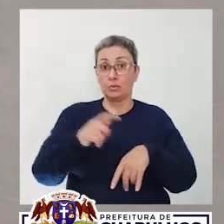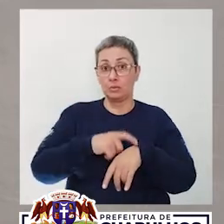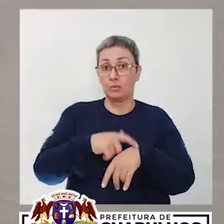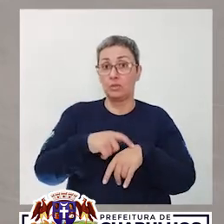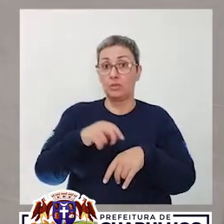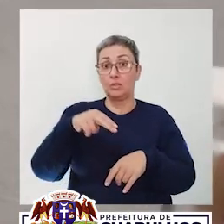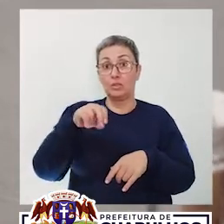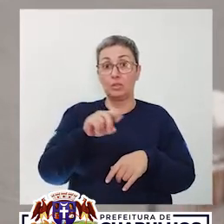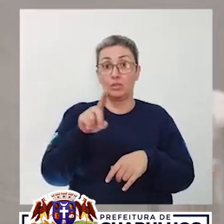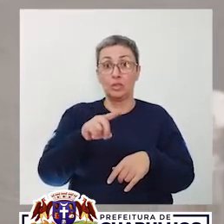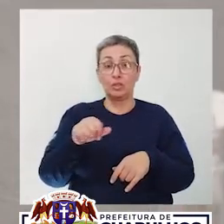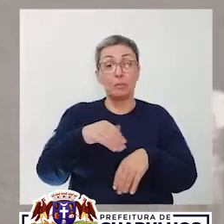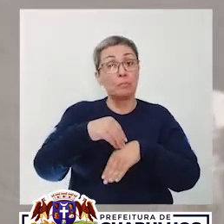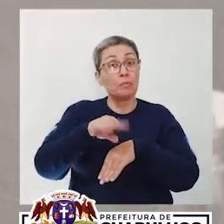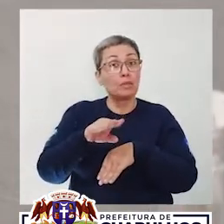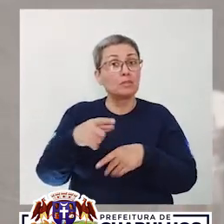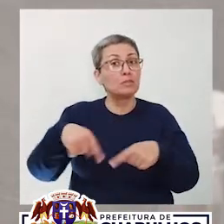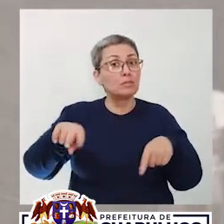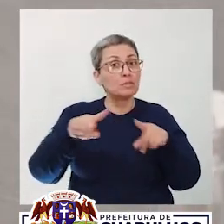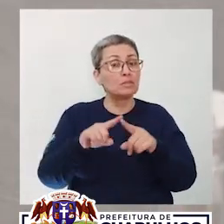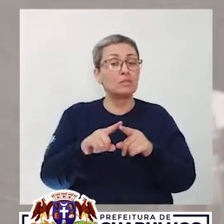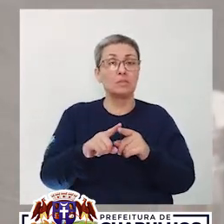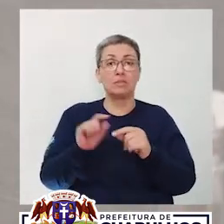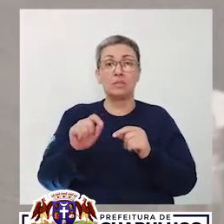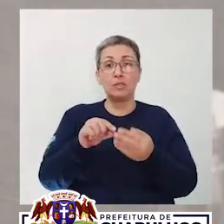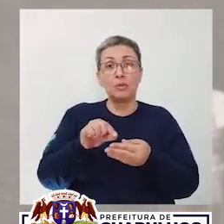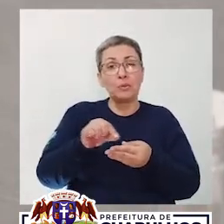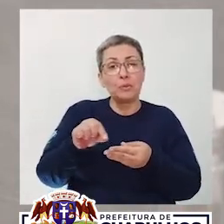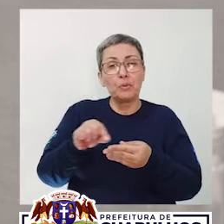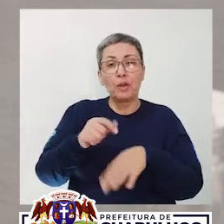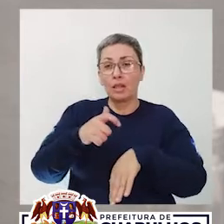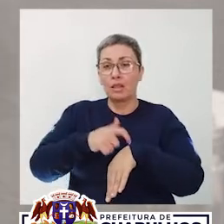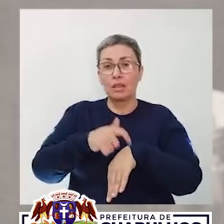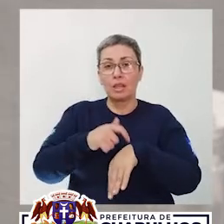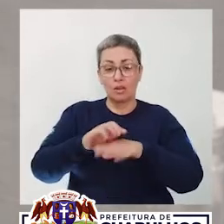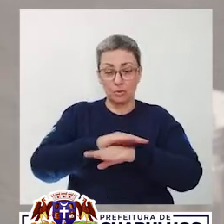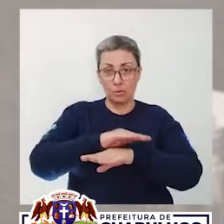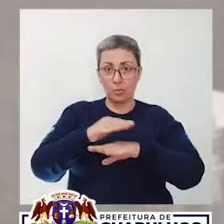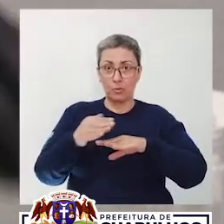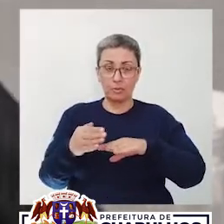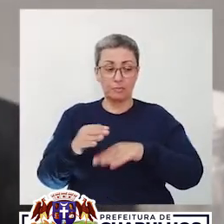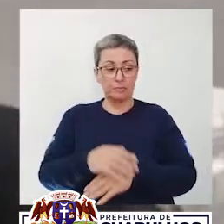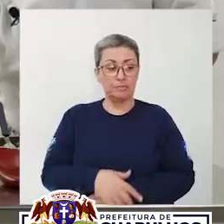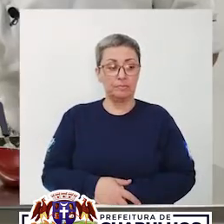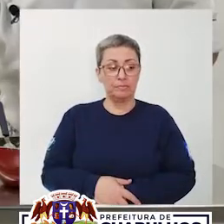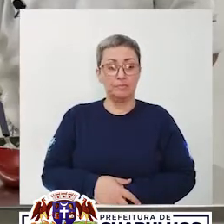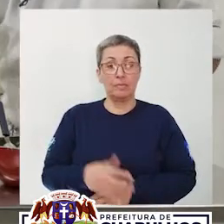Bom, essa parte da noz moscada também é mais uma dica aí. Rala um pouquinho na hora de fazer a